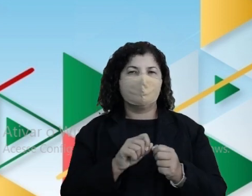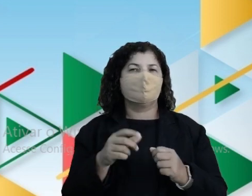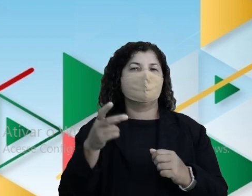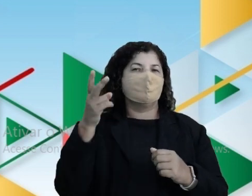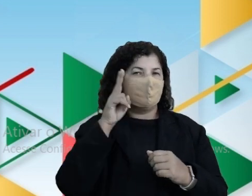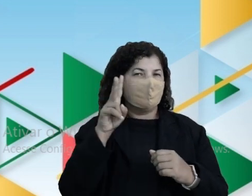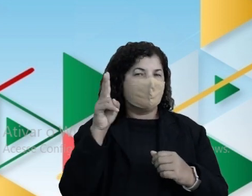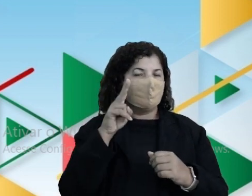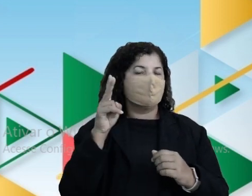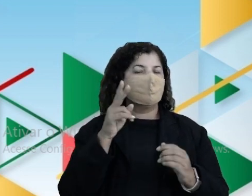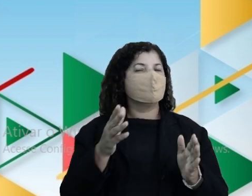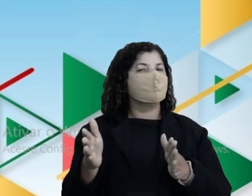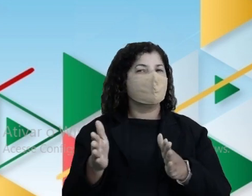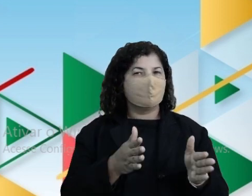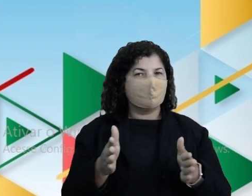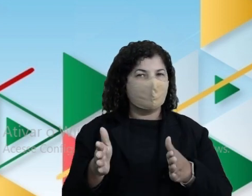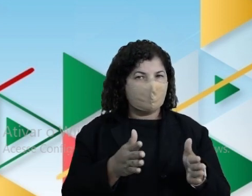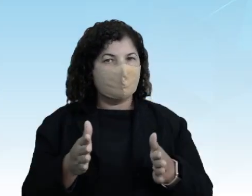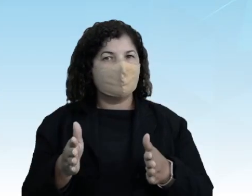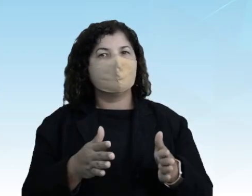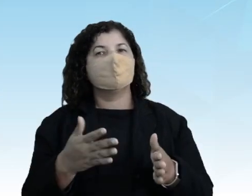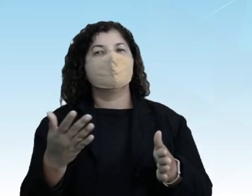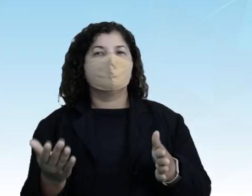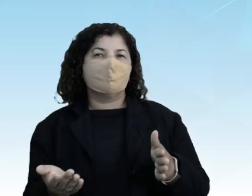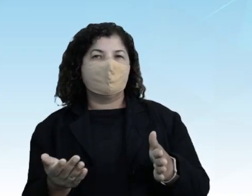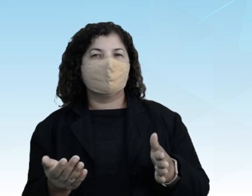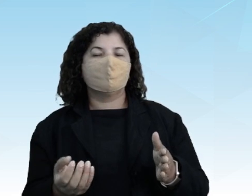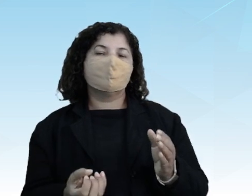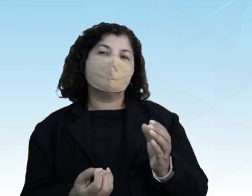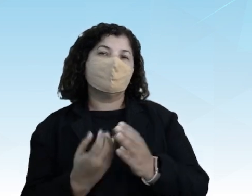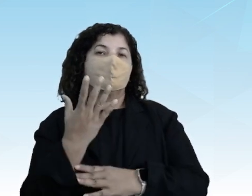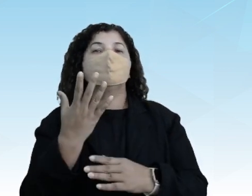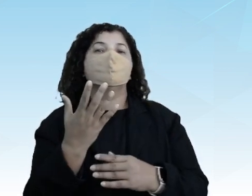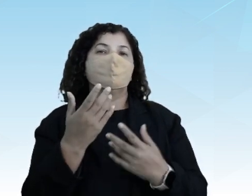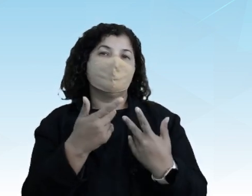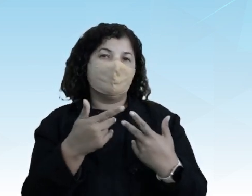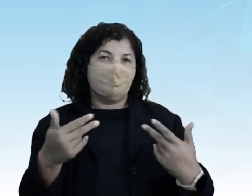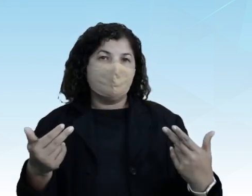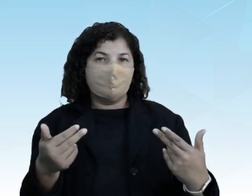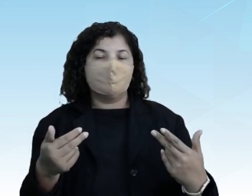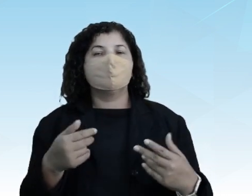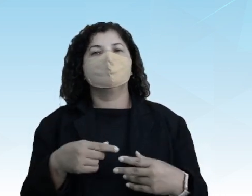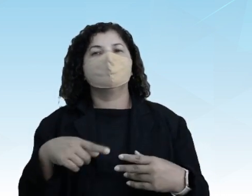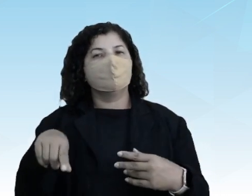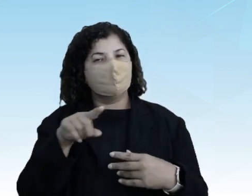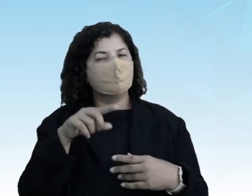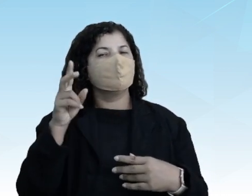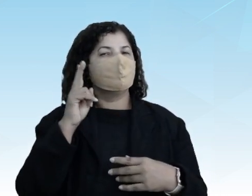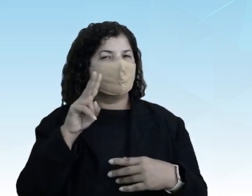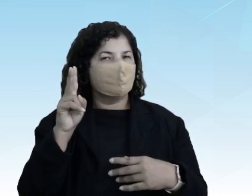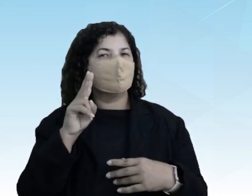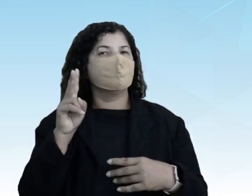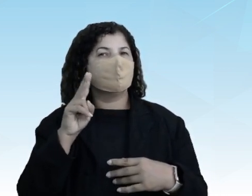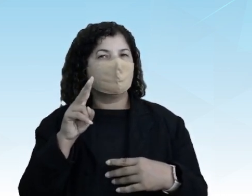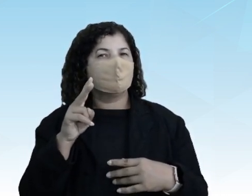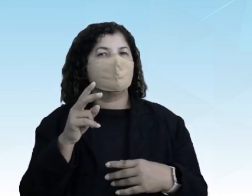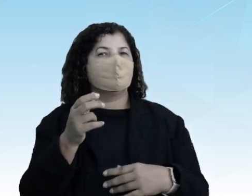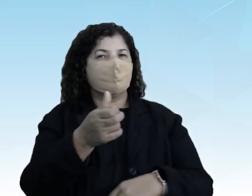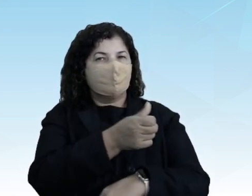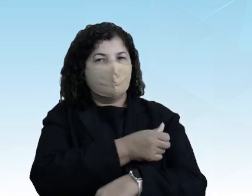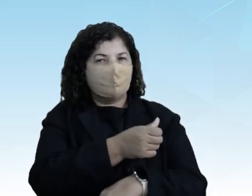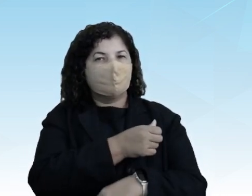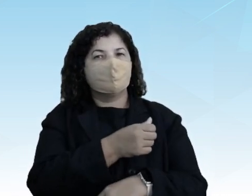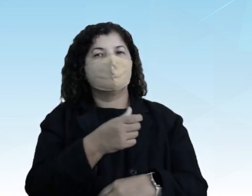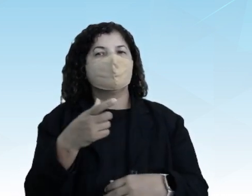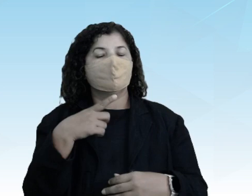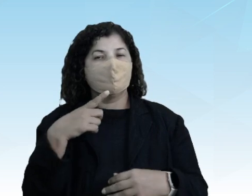determinado período, reconstruir tal acontecimento, né? Então lembre-se disso aí, pessoal do 6º ano, que